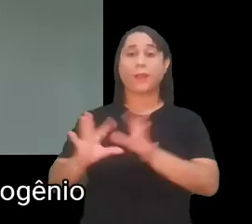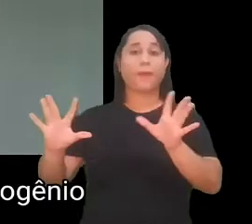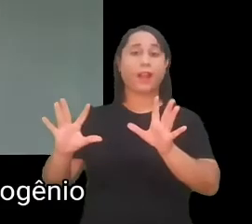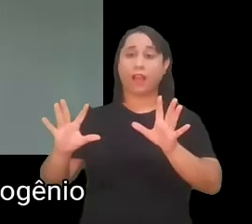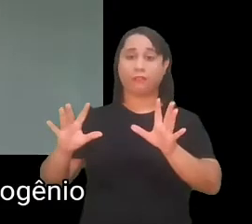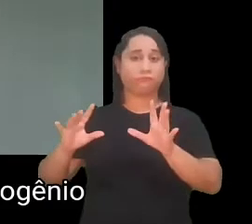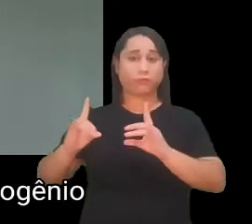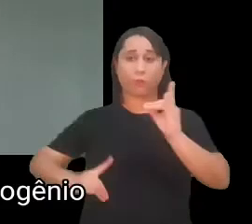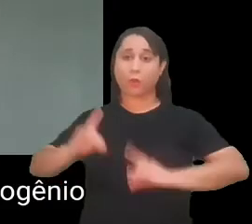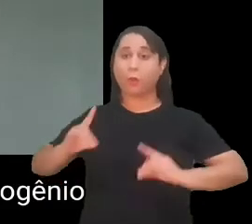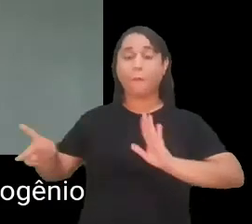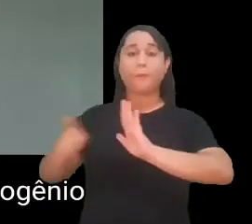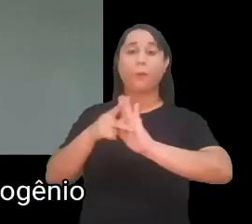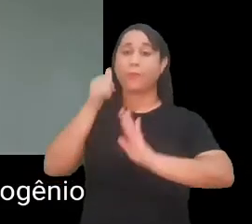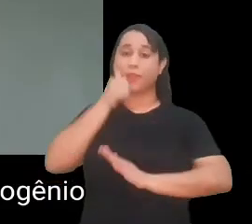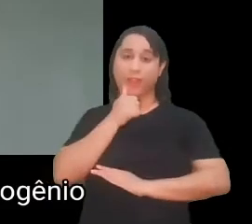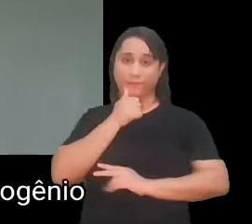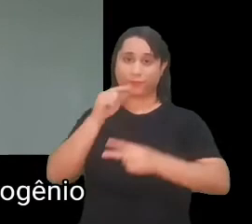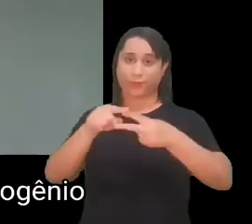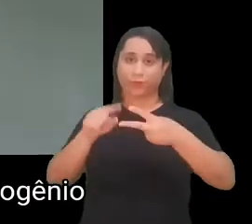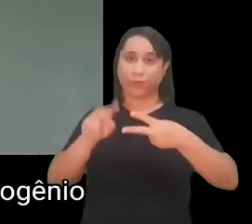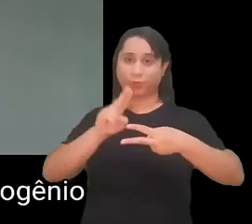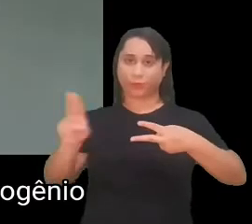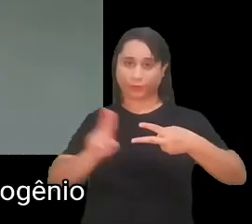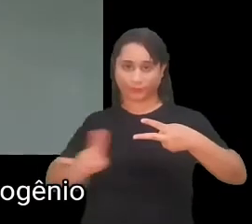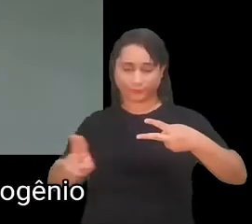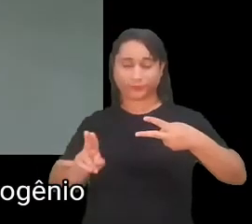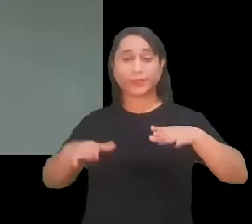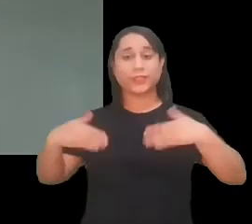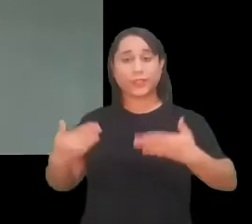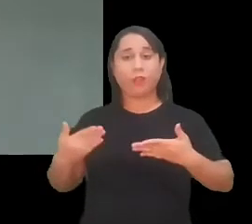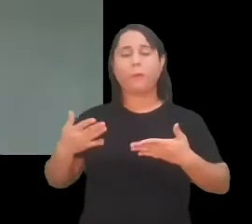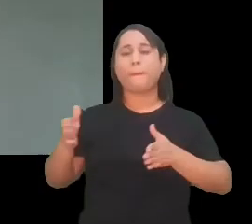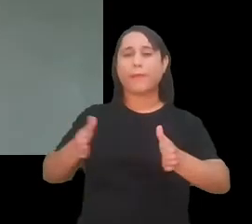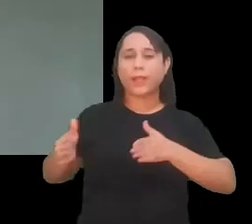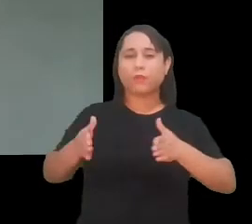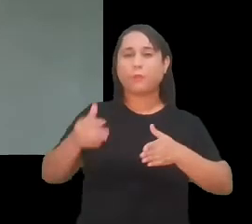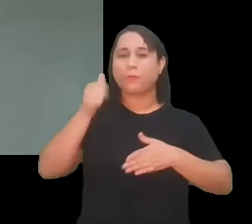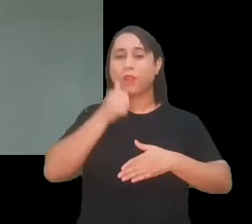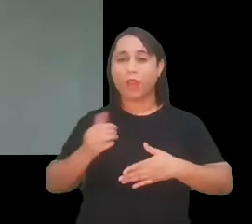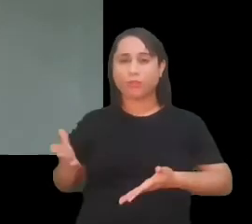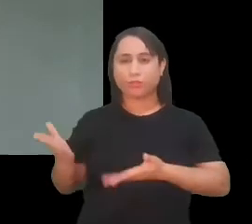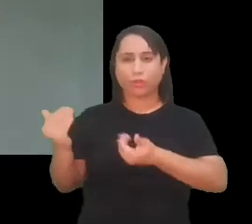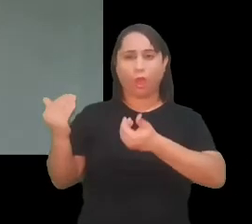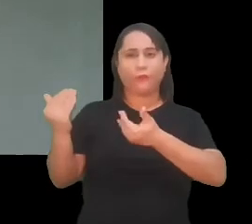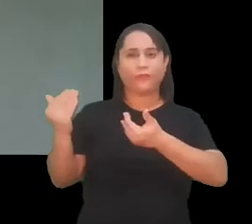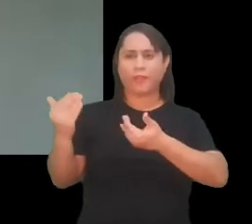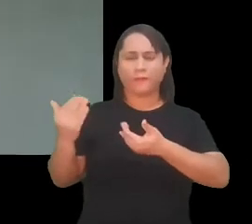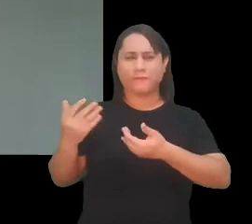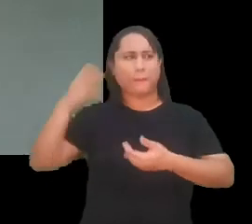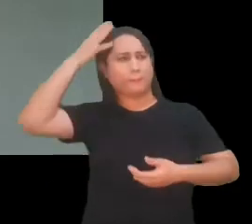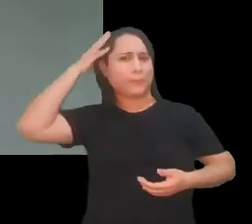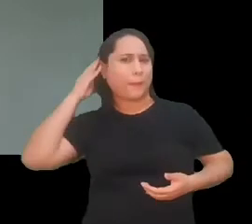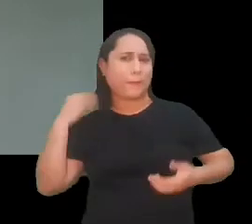estrógeno. Então, normalmente, durante a fase juvenil da mulher, ela não vai manifestar essa perda de cabelo. Quando ela